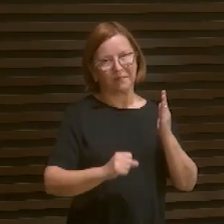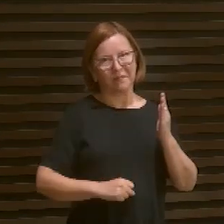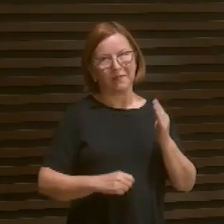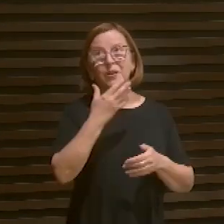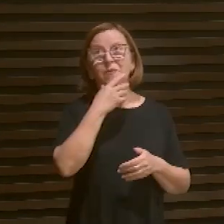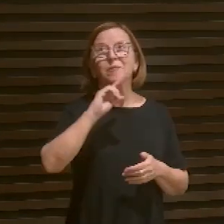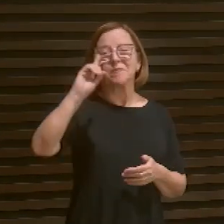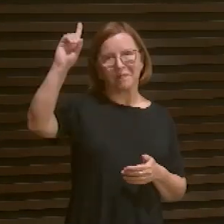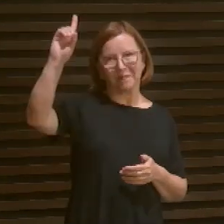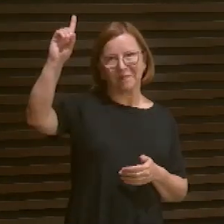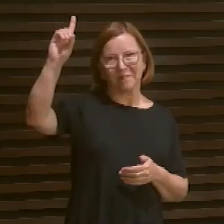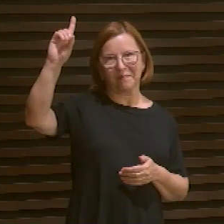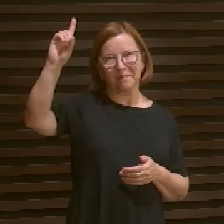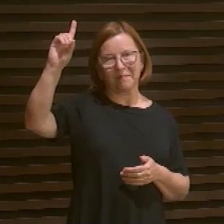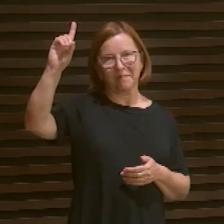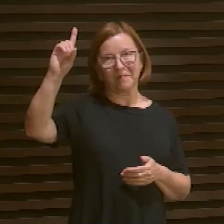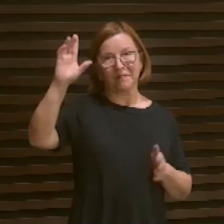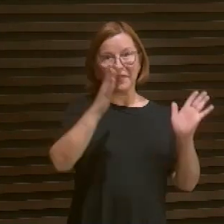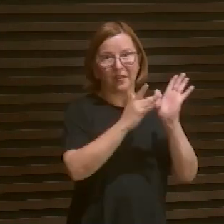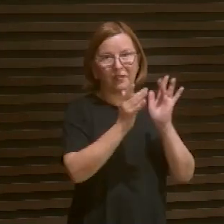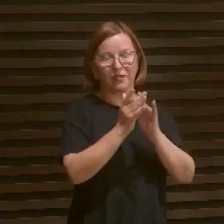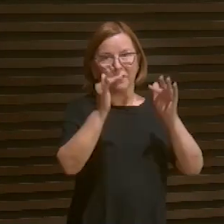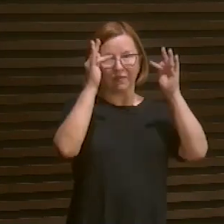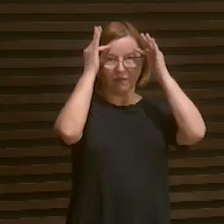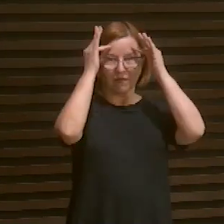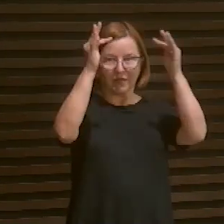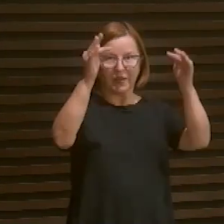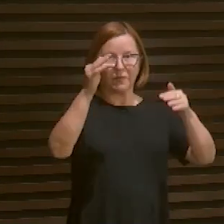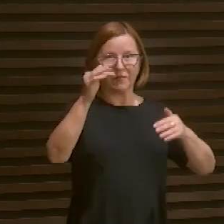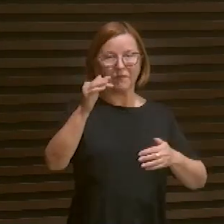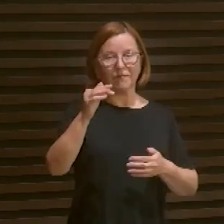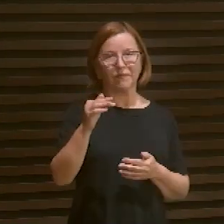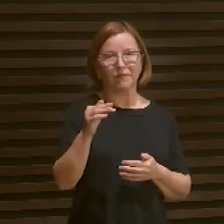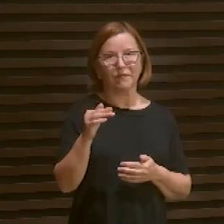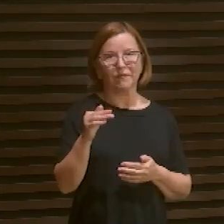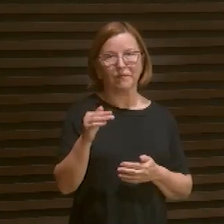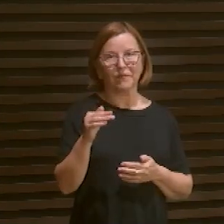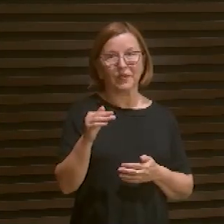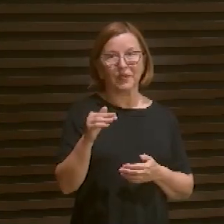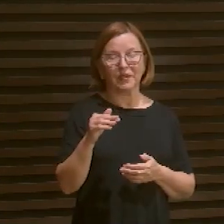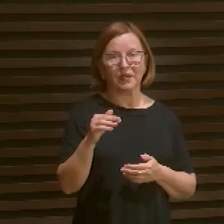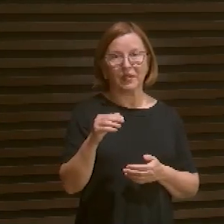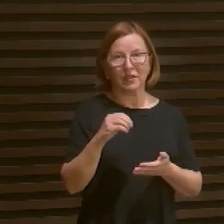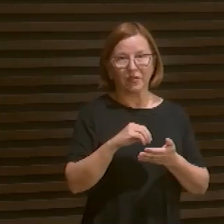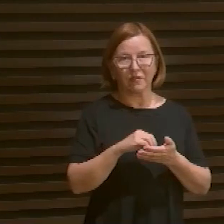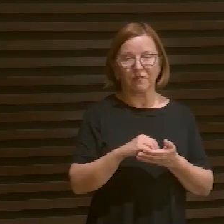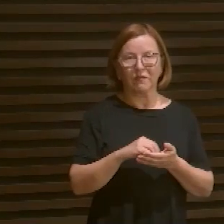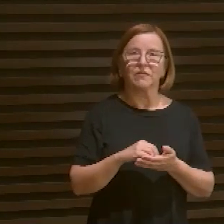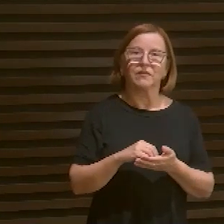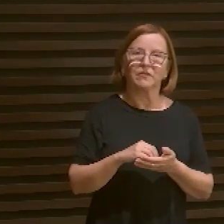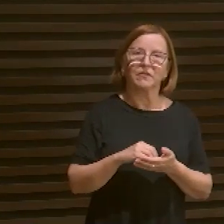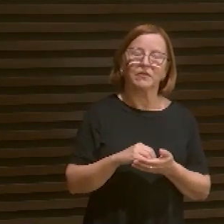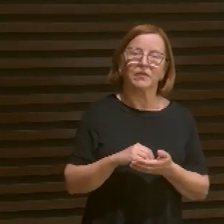Pai. E ele foi fiel ao Pai que o constituiu, como foi Moisés